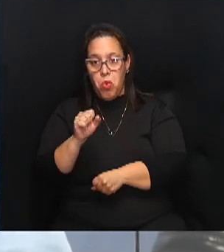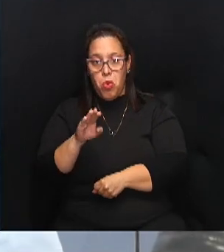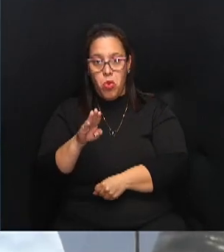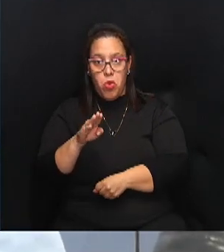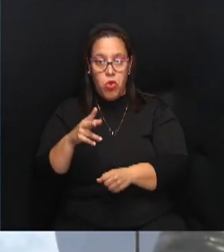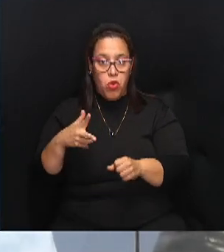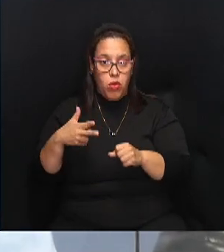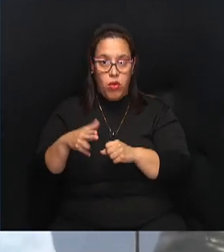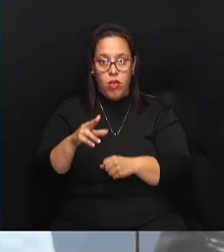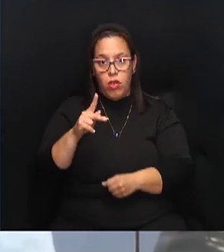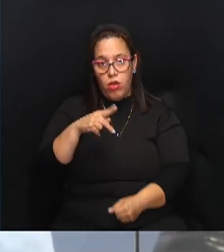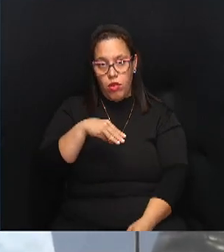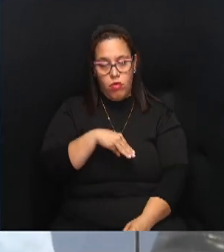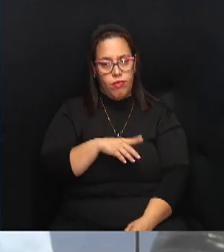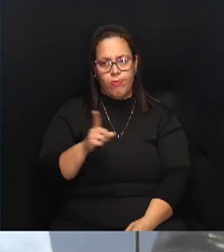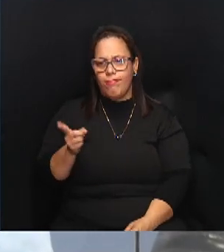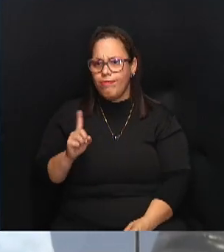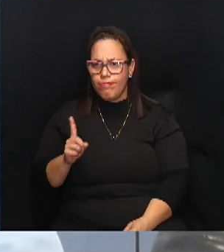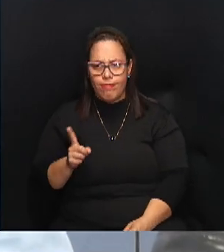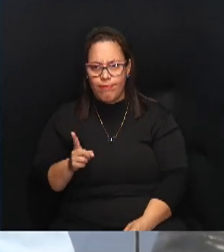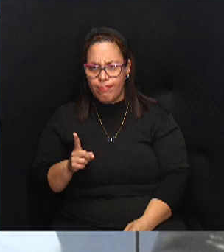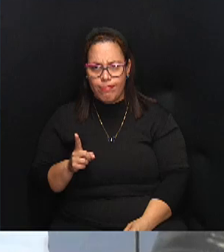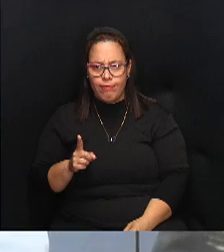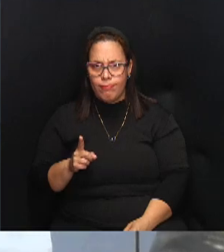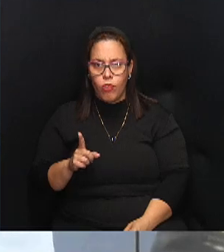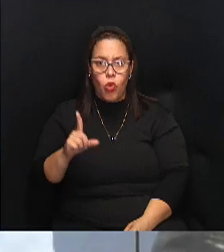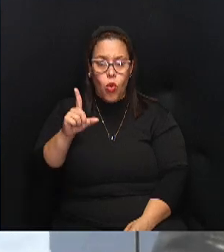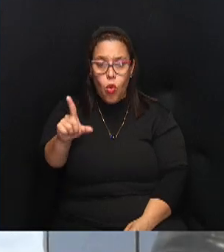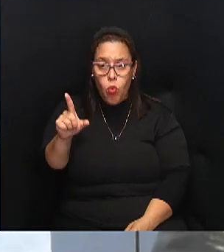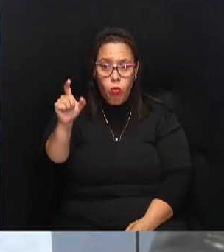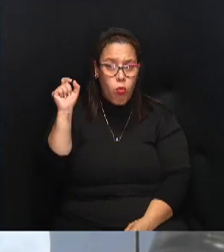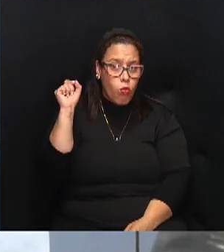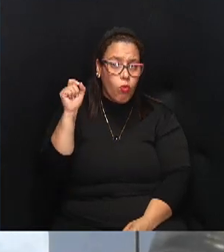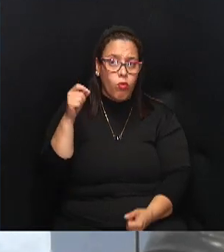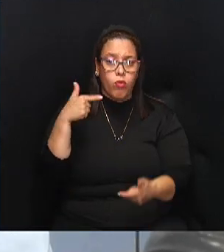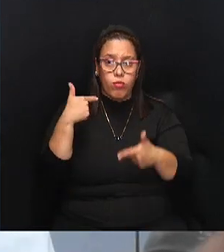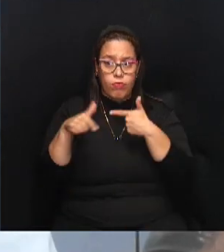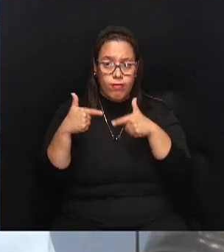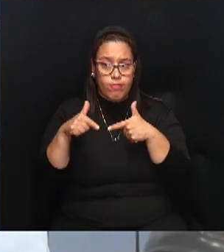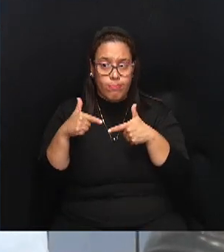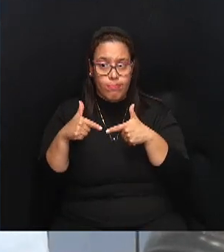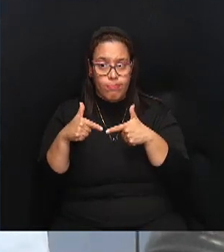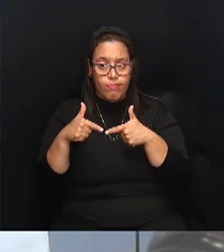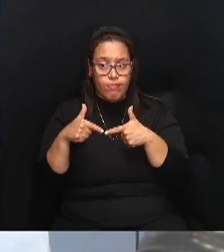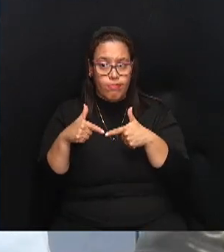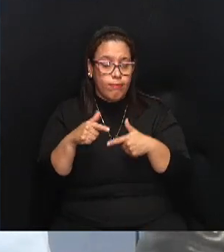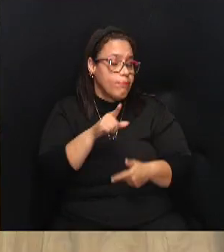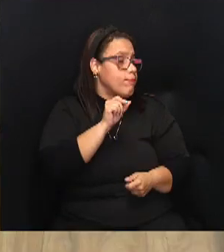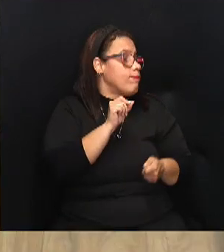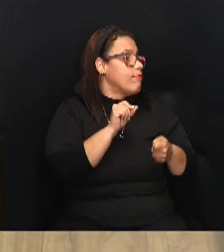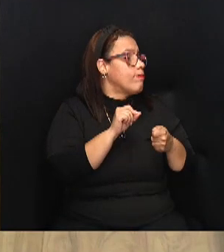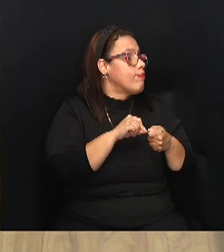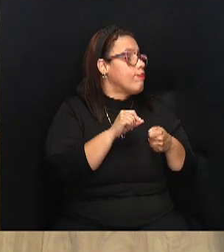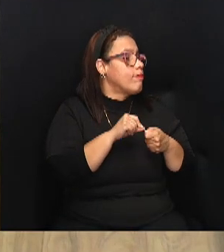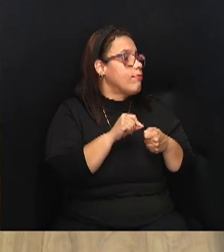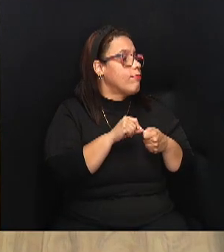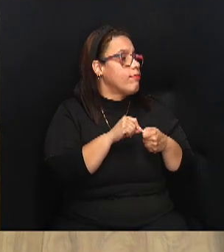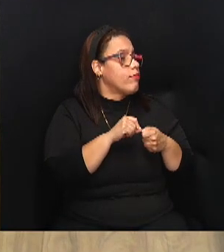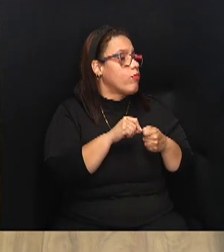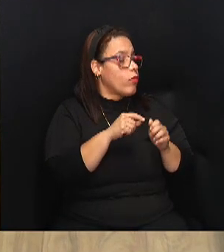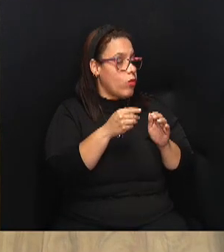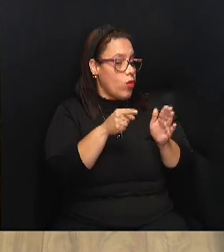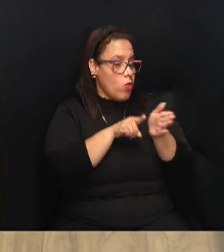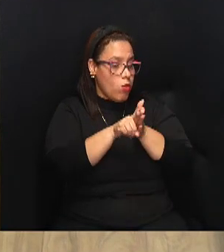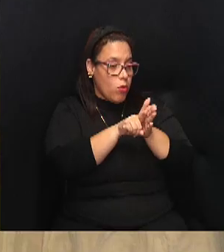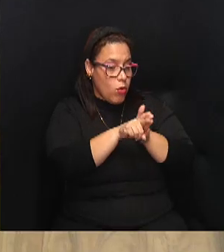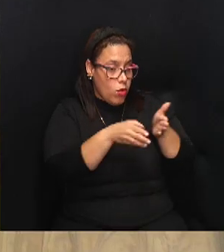coitado do PM. Não é isso, né? Não é isso. É uma opção de trabalho. E se fizer uma enquete